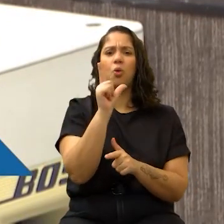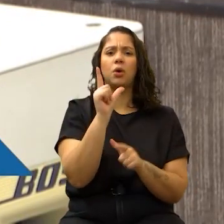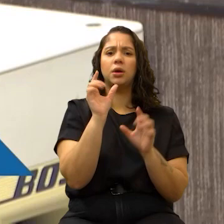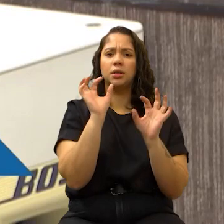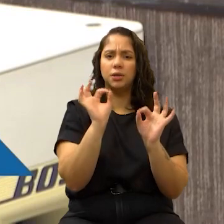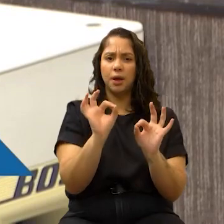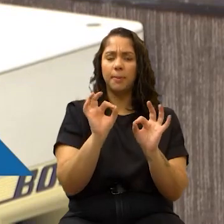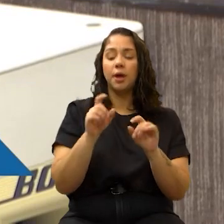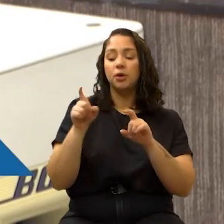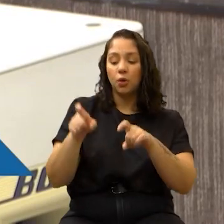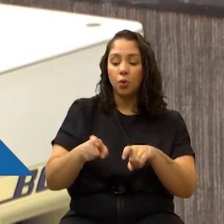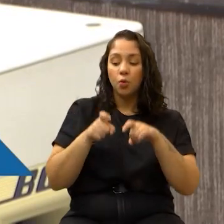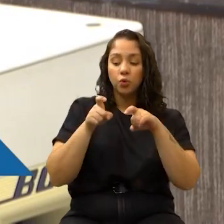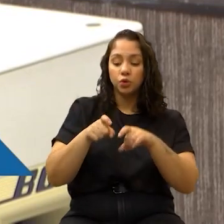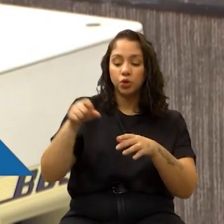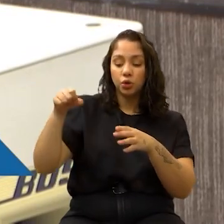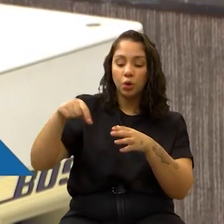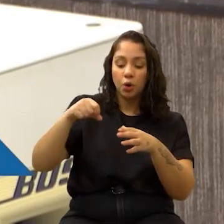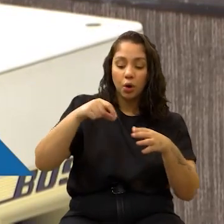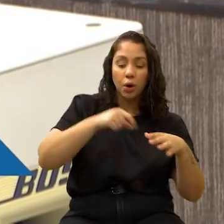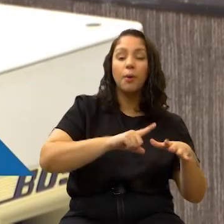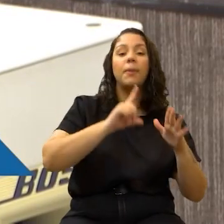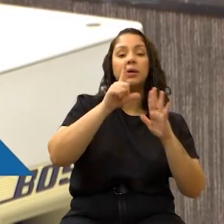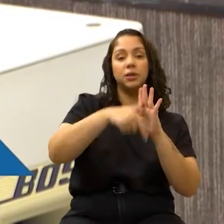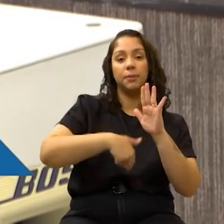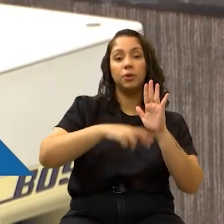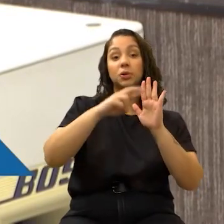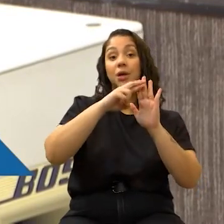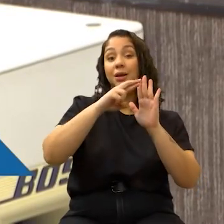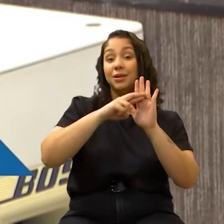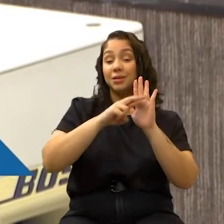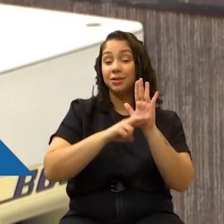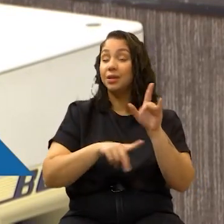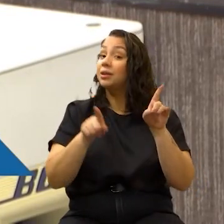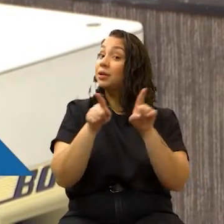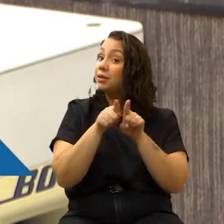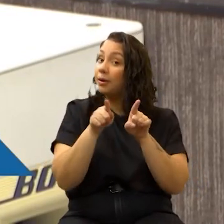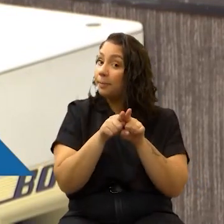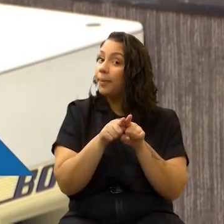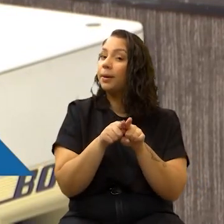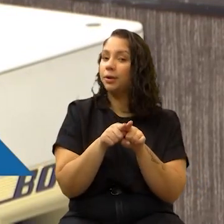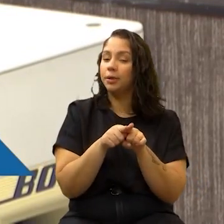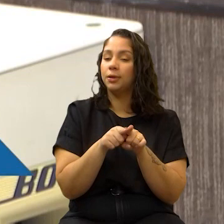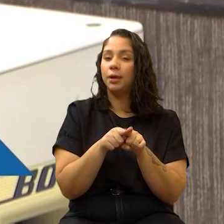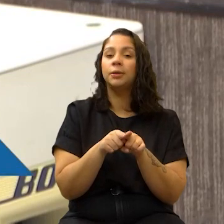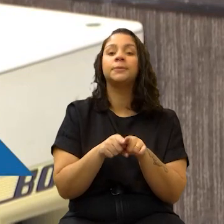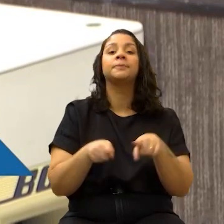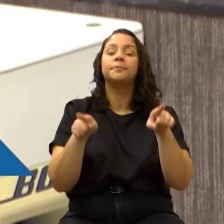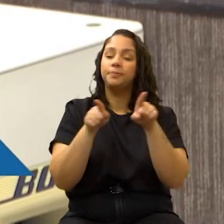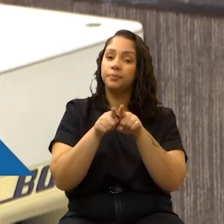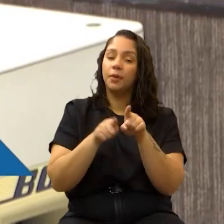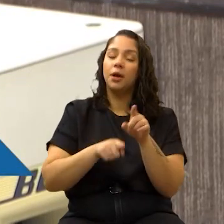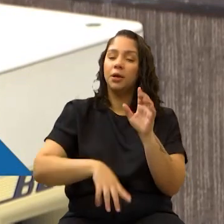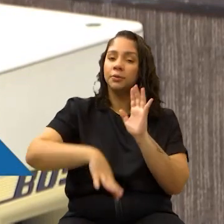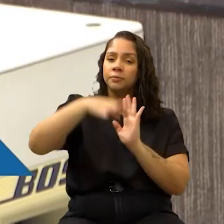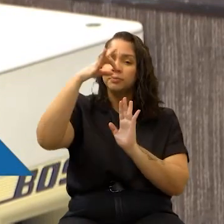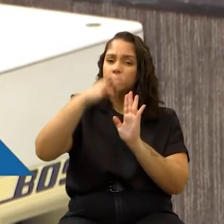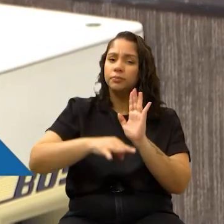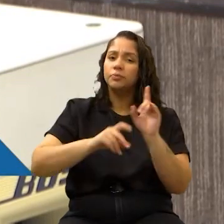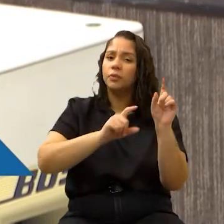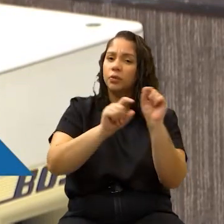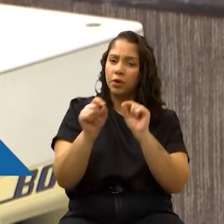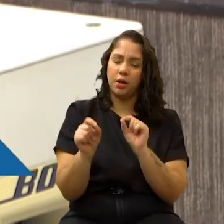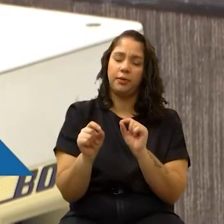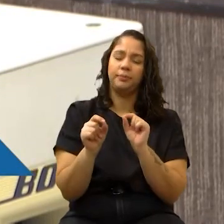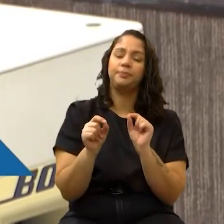ganhar não só o cultivo, mas também posteriormente ter as receitas, né? Inclusive eles até já